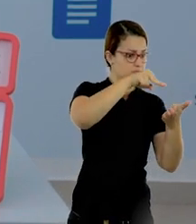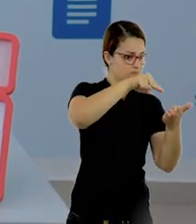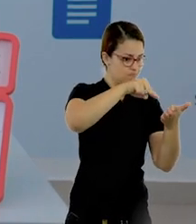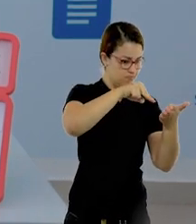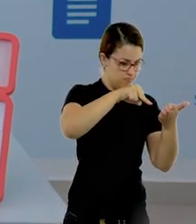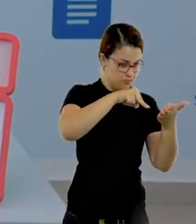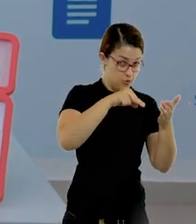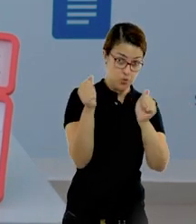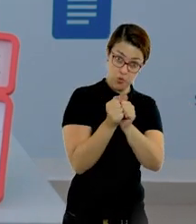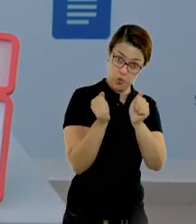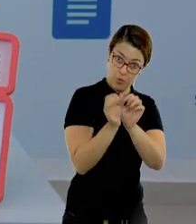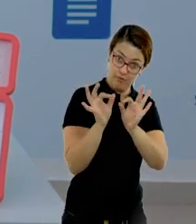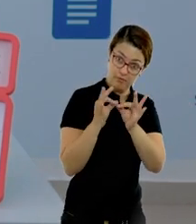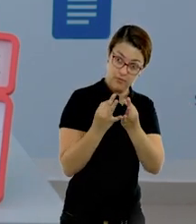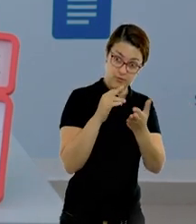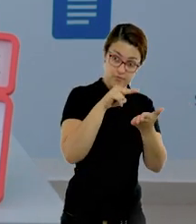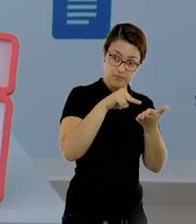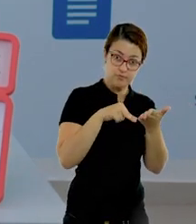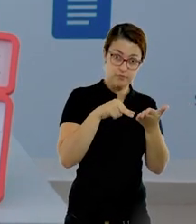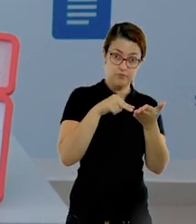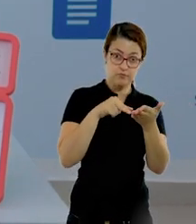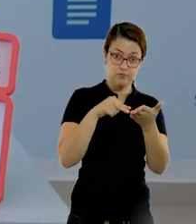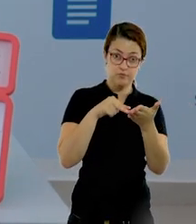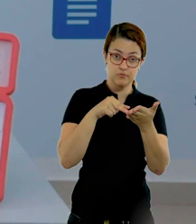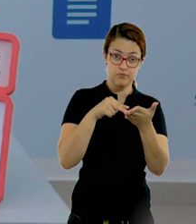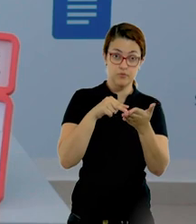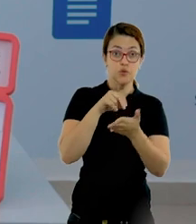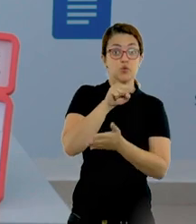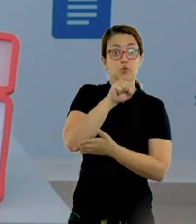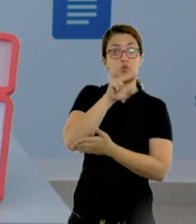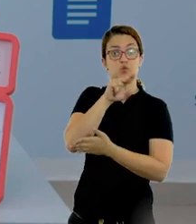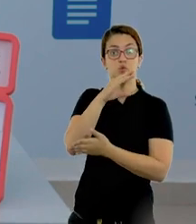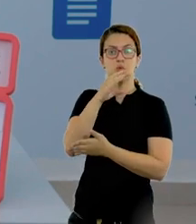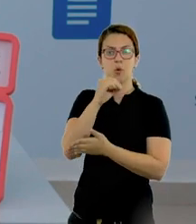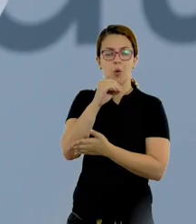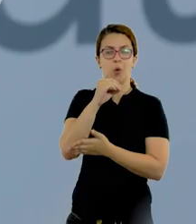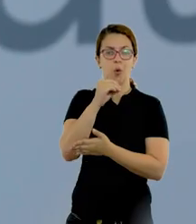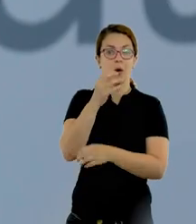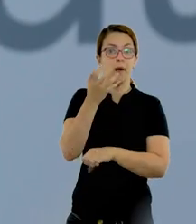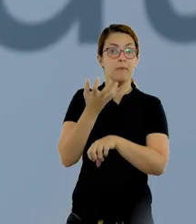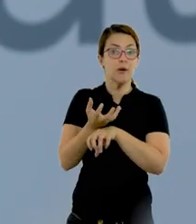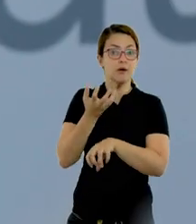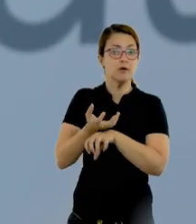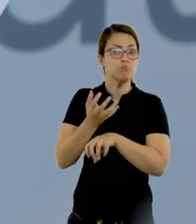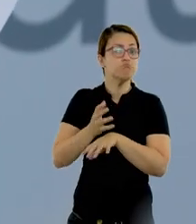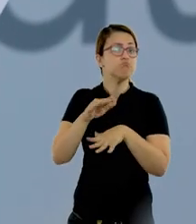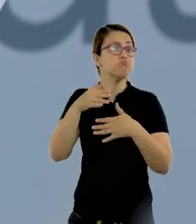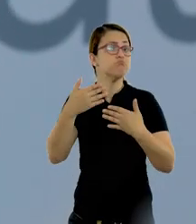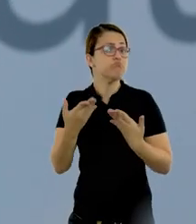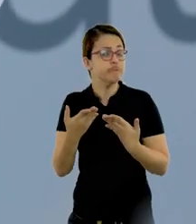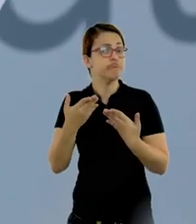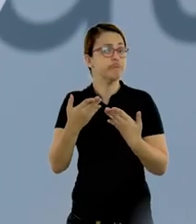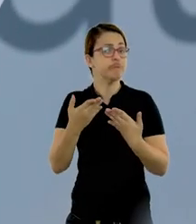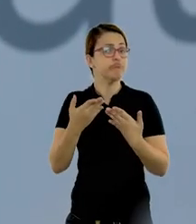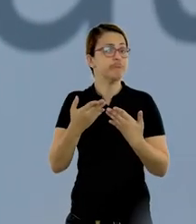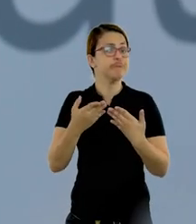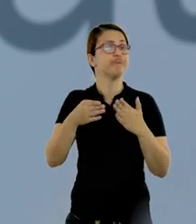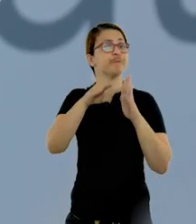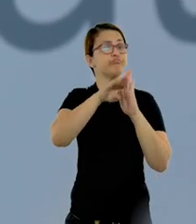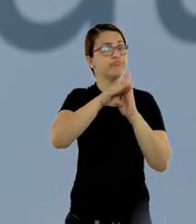casa. Então, é um suco de abacaxi. Quais são os ingredientes?